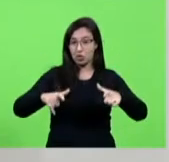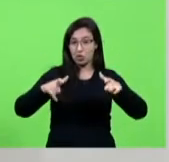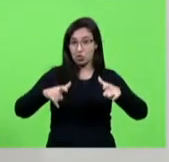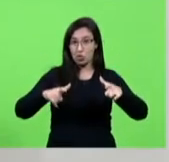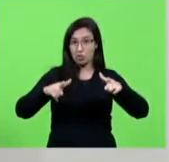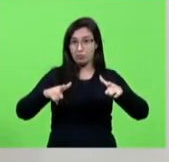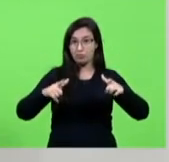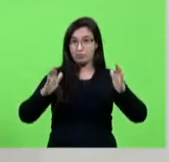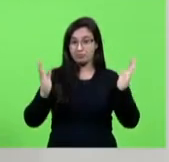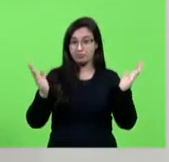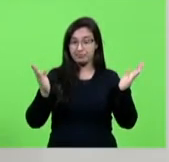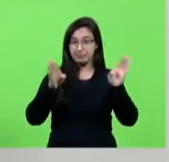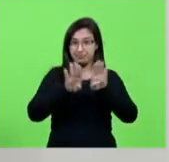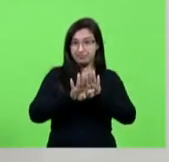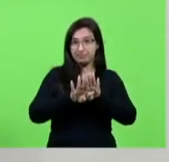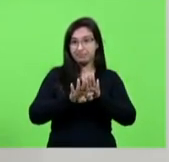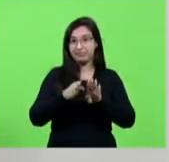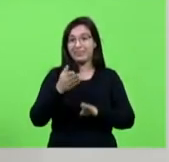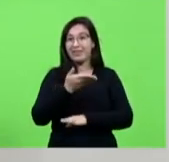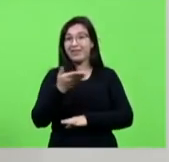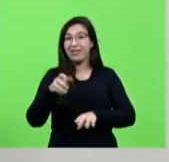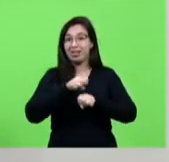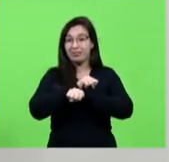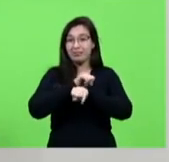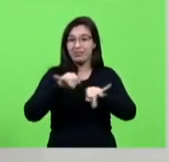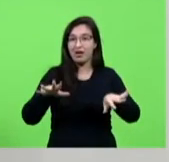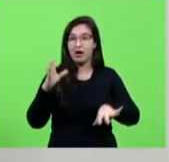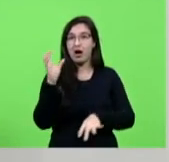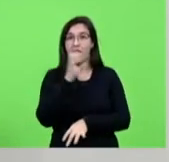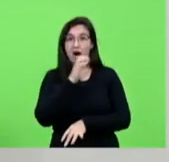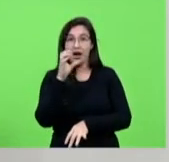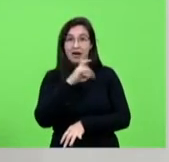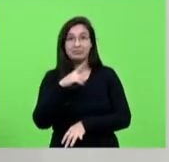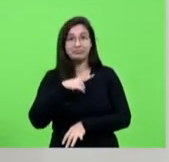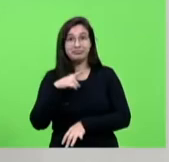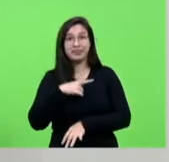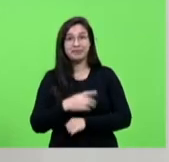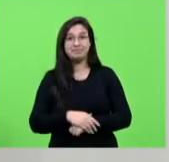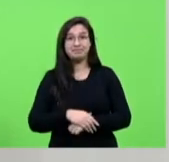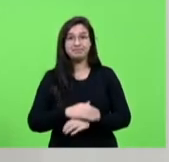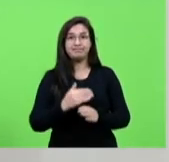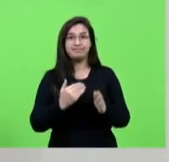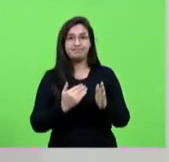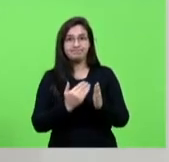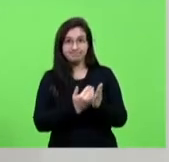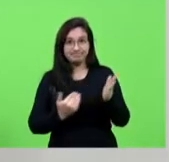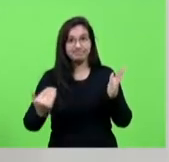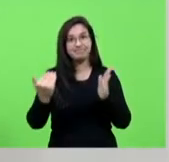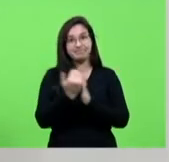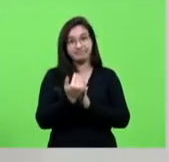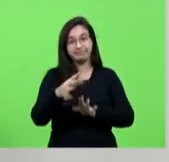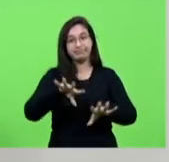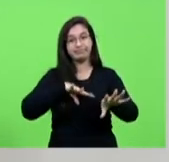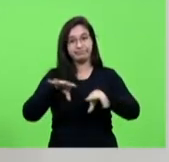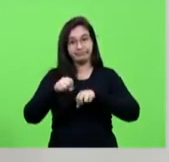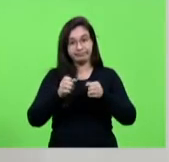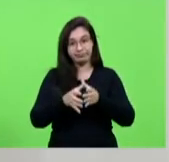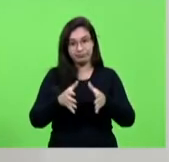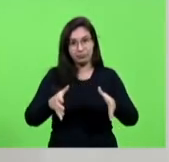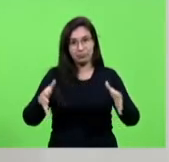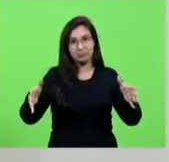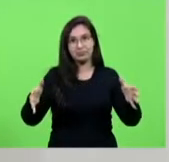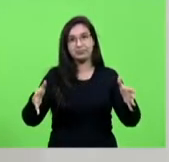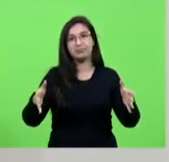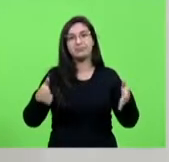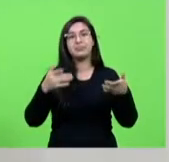ela se acelera. Com isso, cresce novamente o índice de contágio. E depois vem